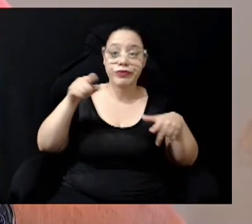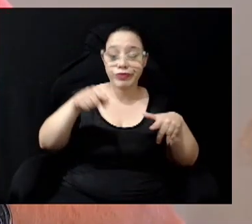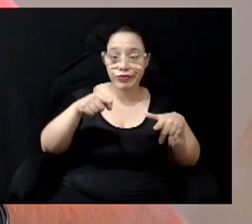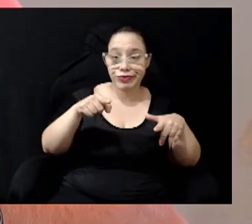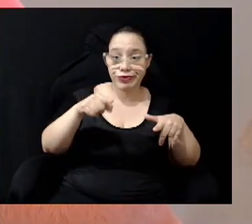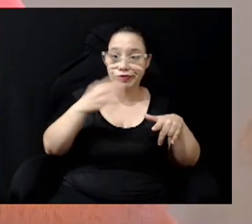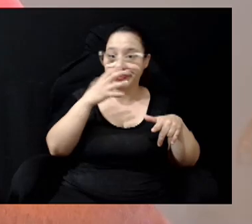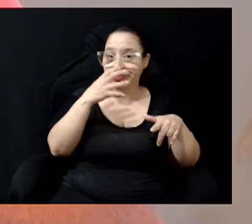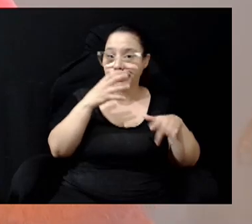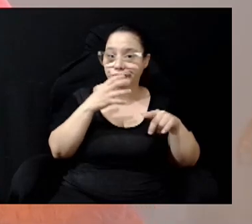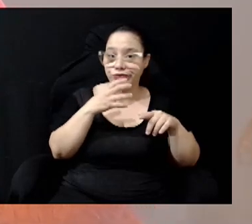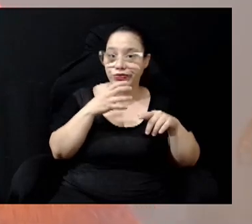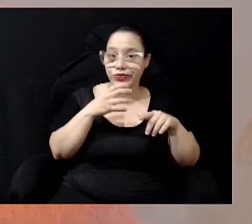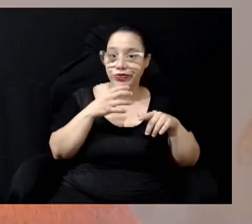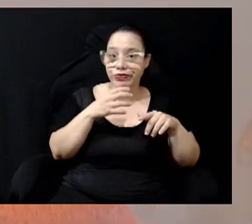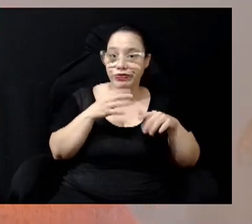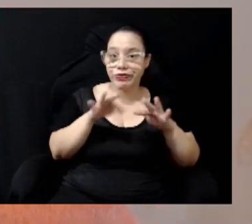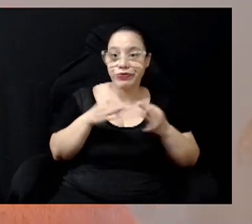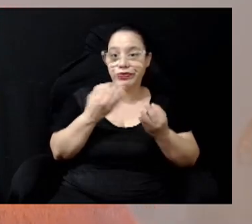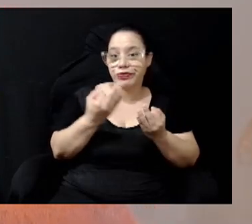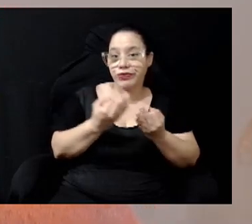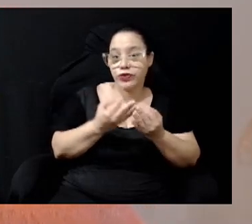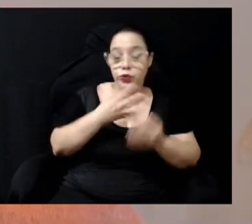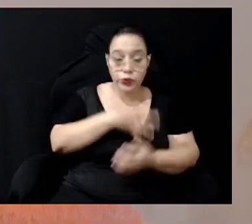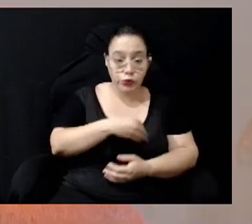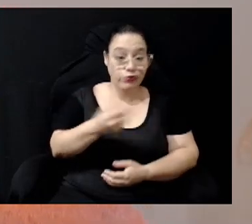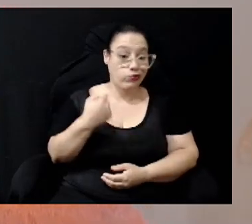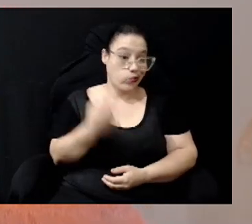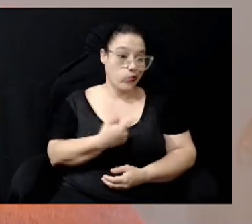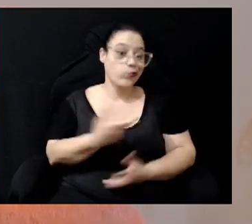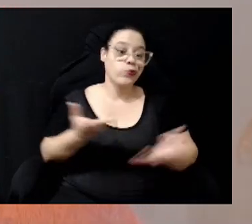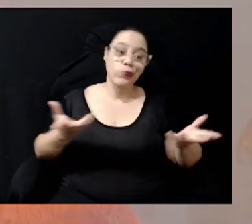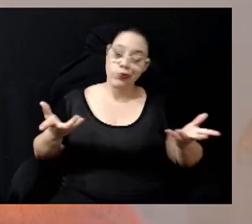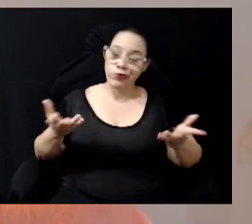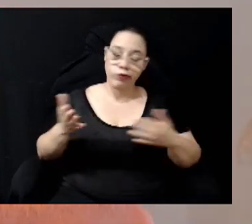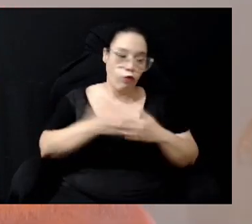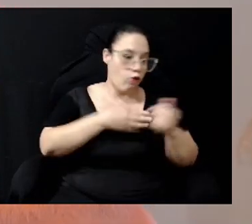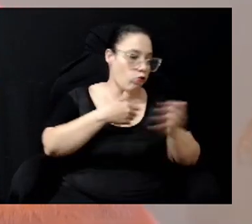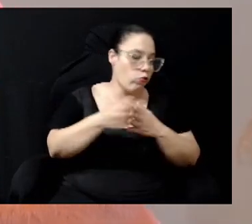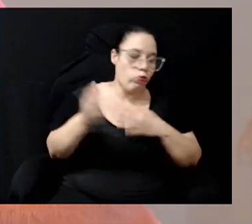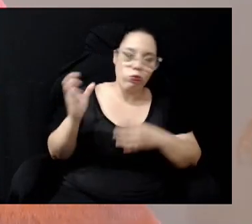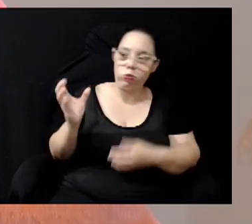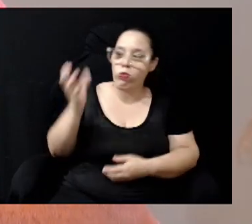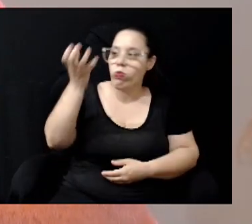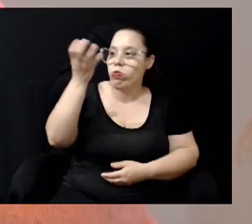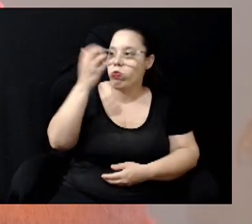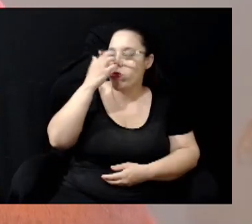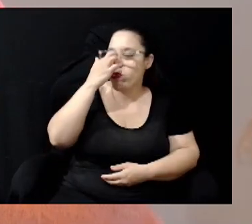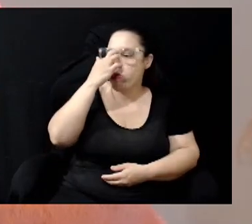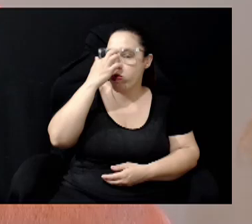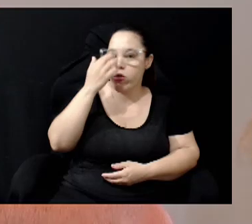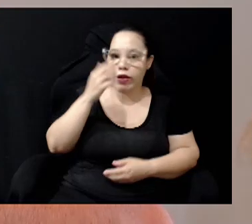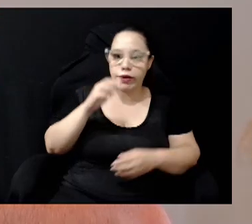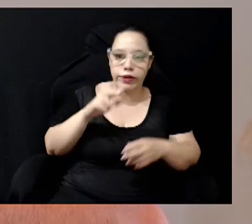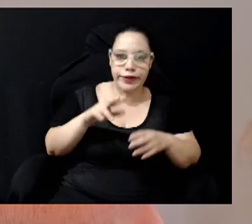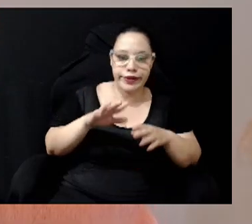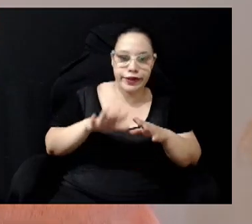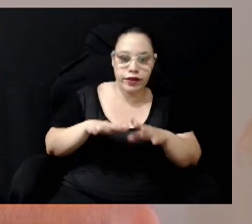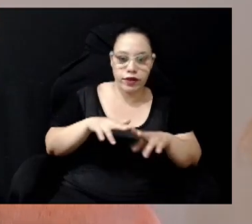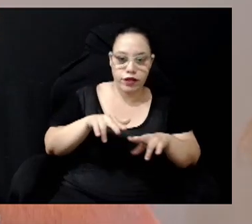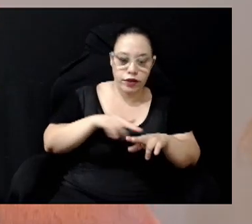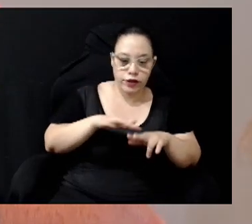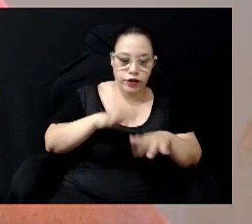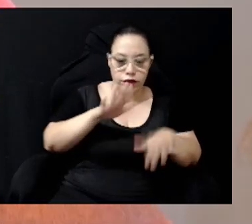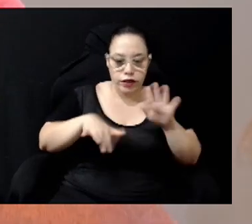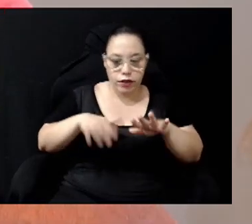se tornando como se fosse um filho da gente, né? Porque qualquer coisa que acontece, quando ela caiu, quebrou a pata, nossa, quase morrido,